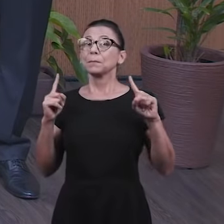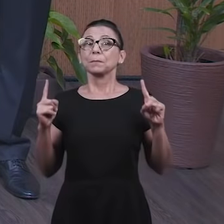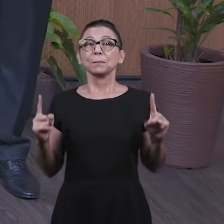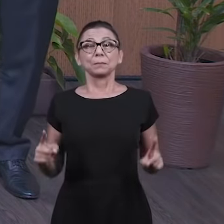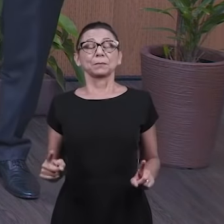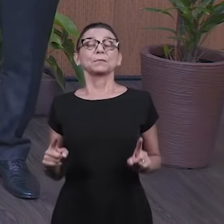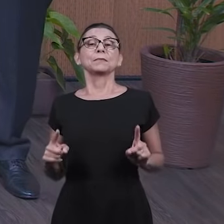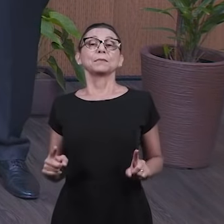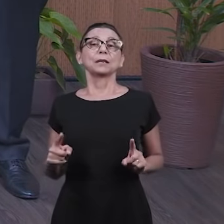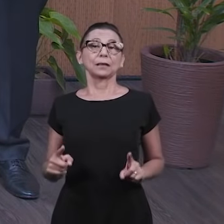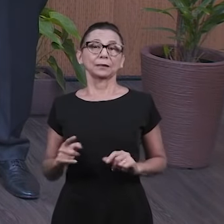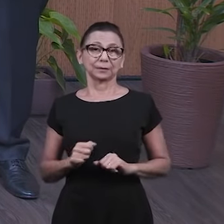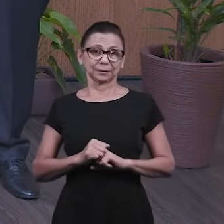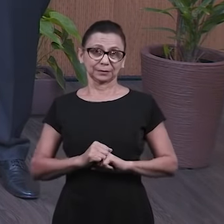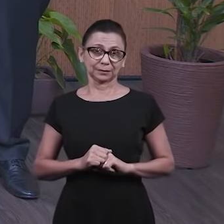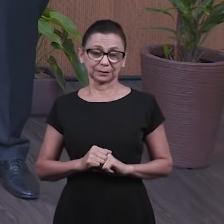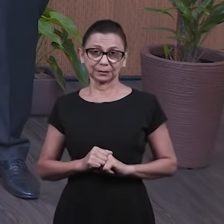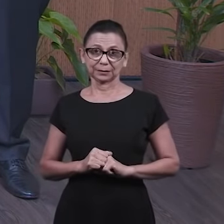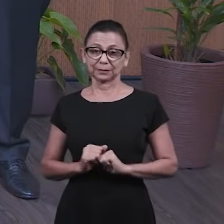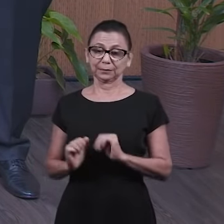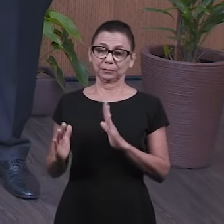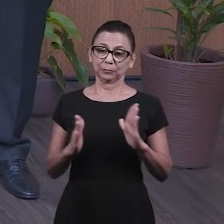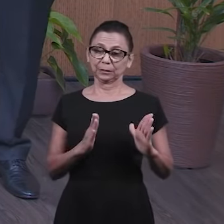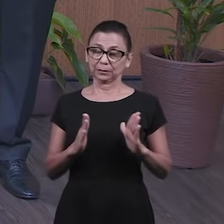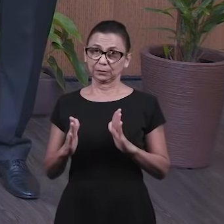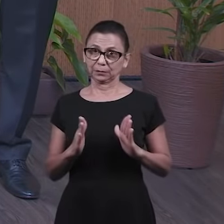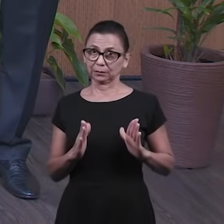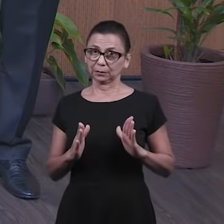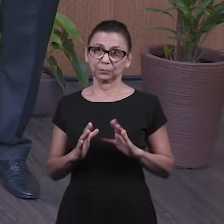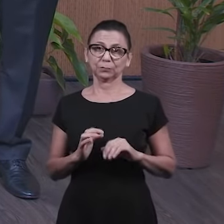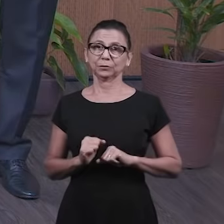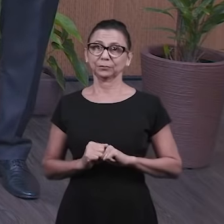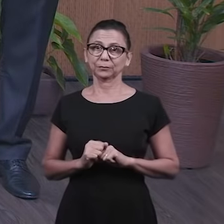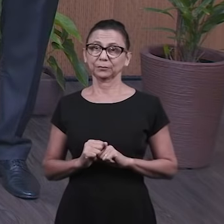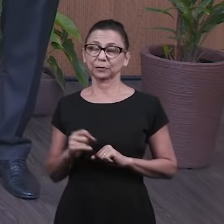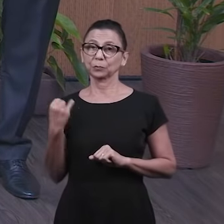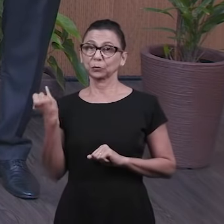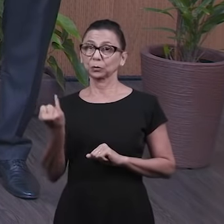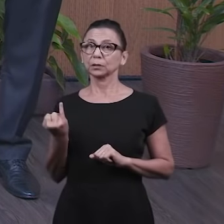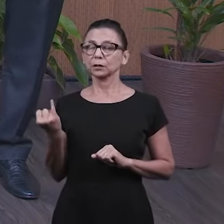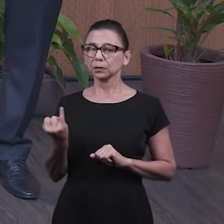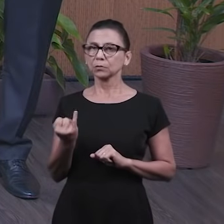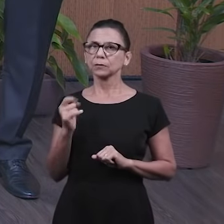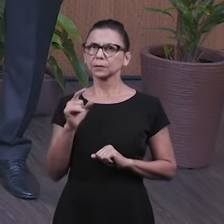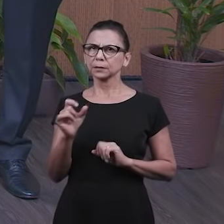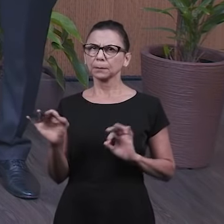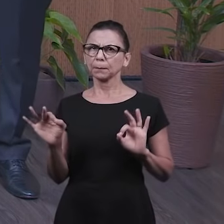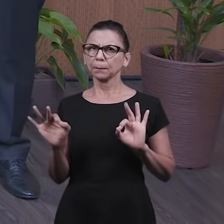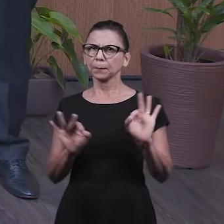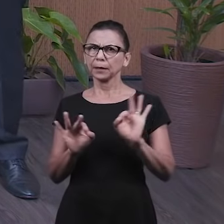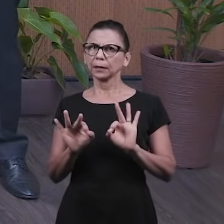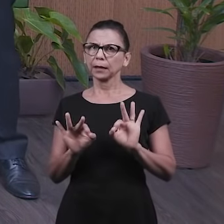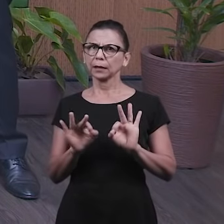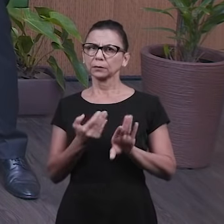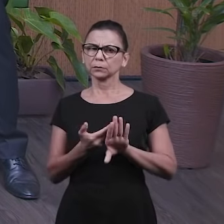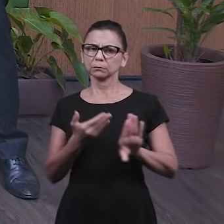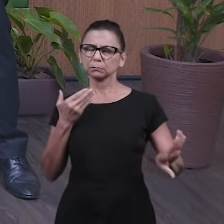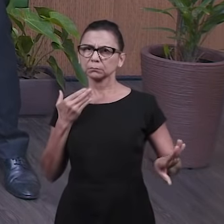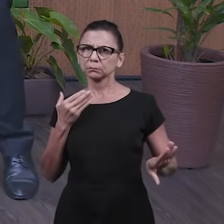em especial nestes dias, é estar preparado. Percebam,